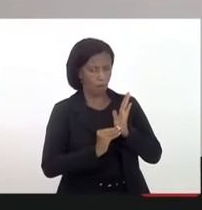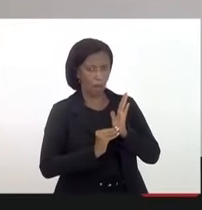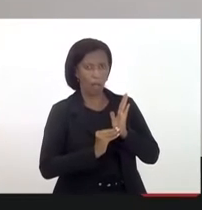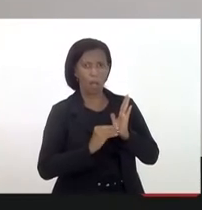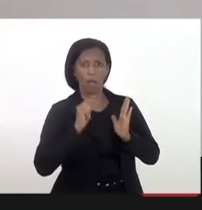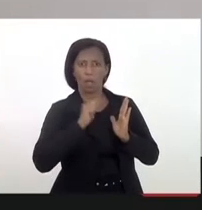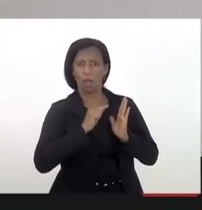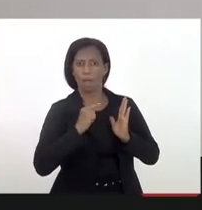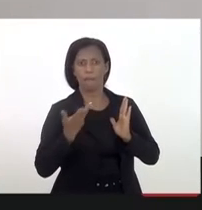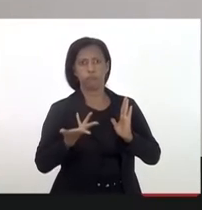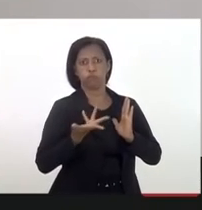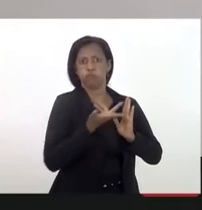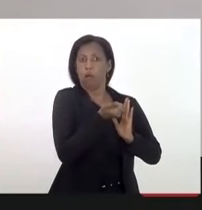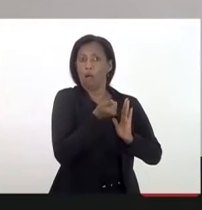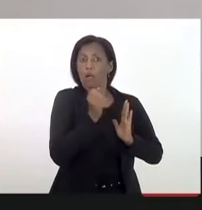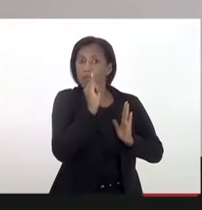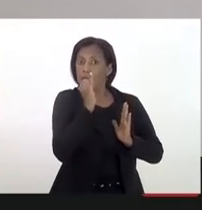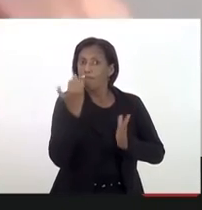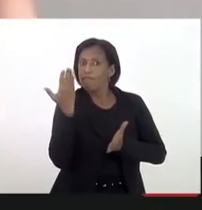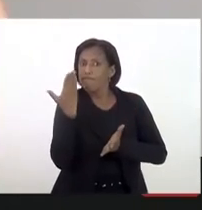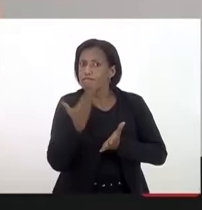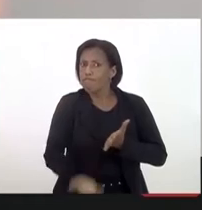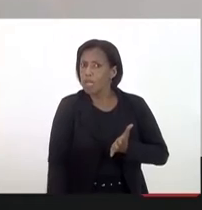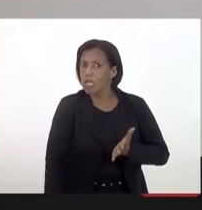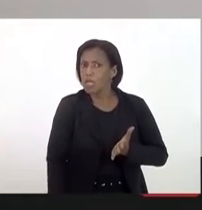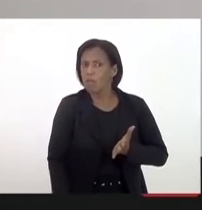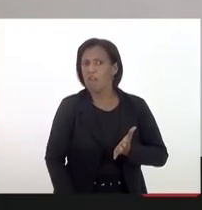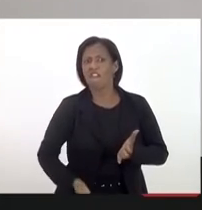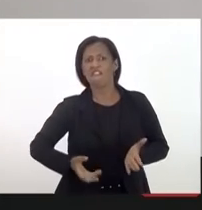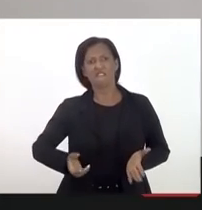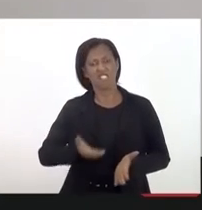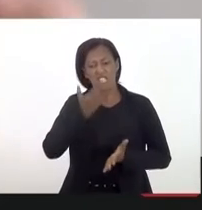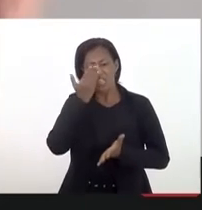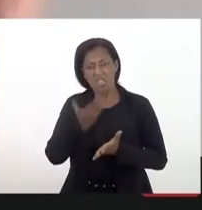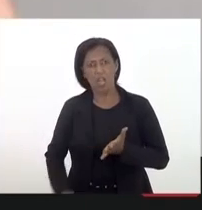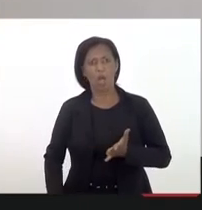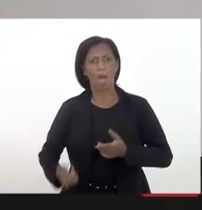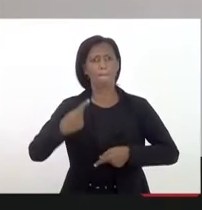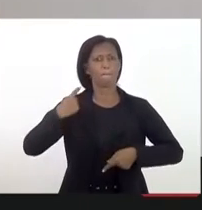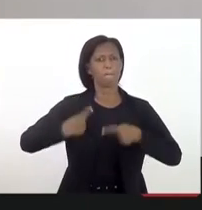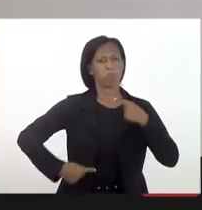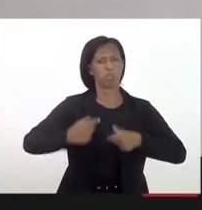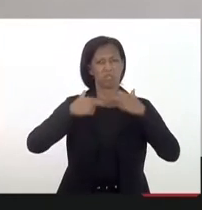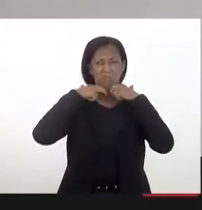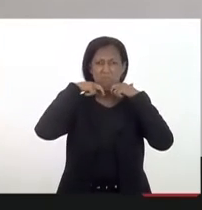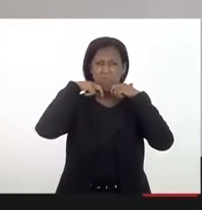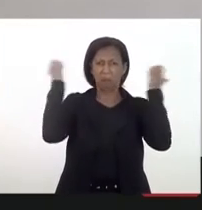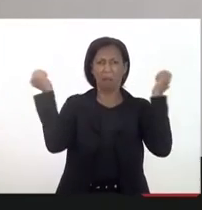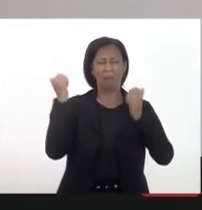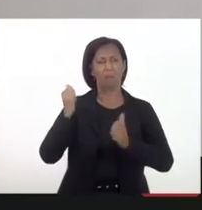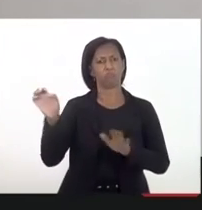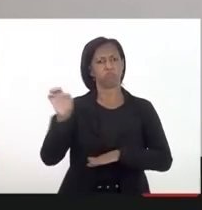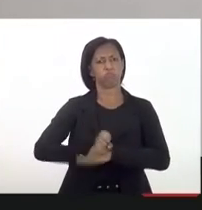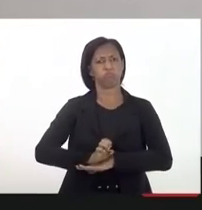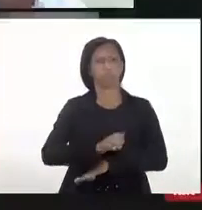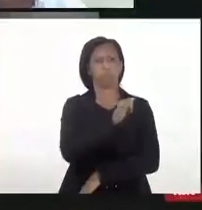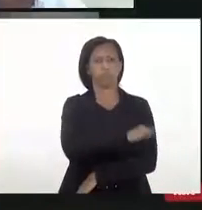imbatível. Se perdermos, vamos perder como derrota política e vai ser uma vergonha para o Estado do Rio de Janeiro.